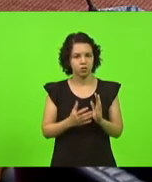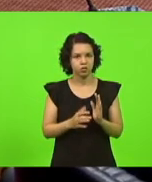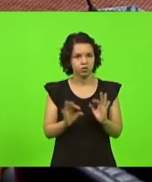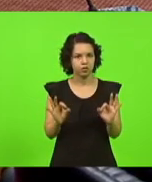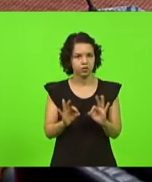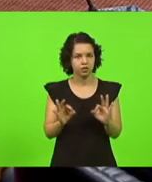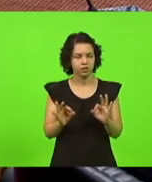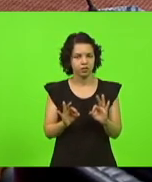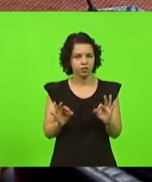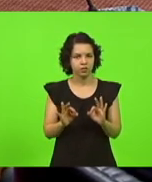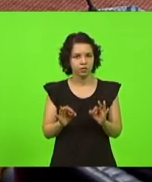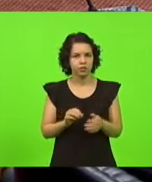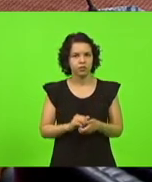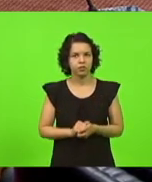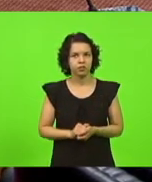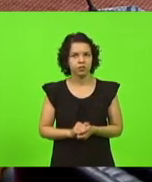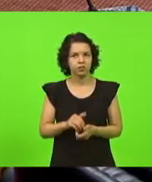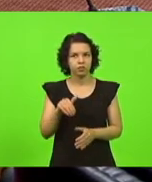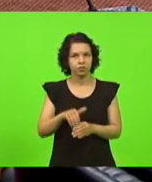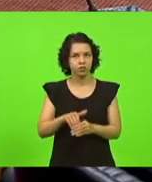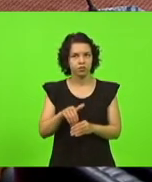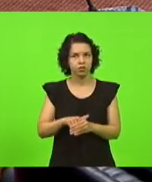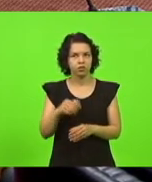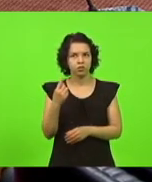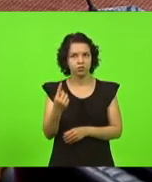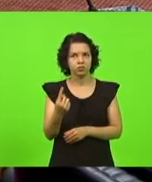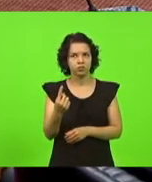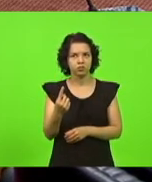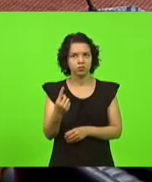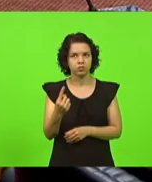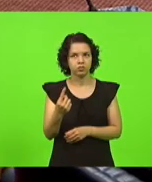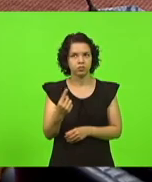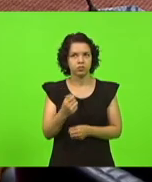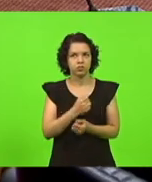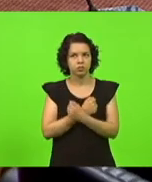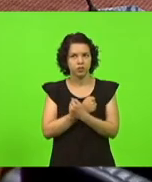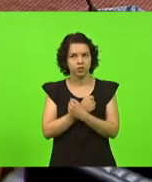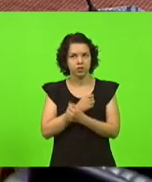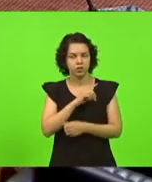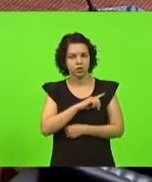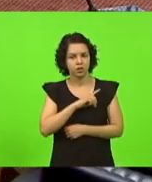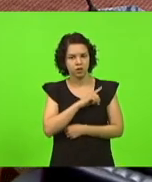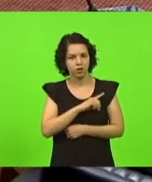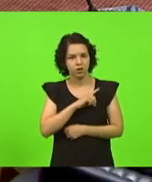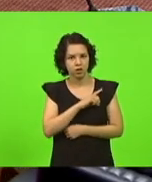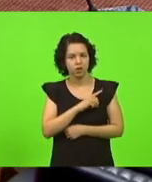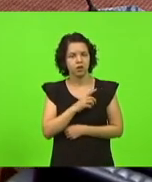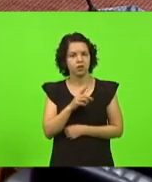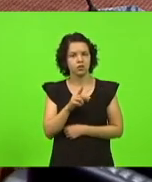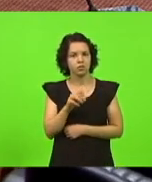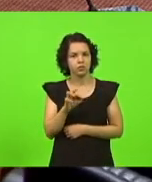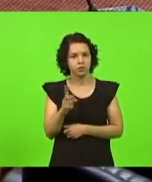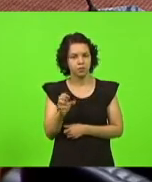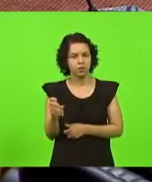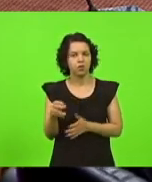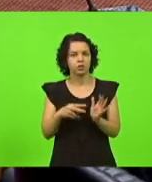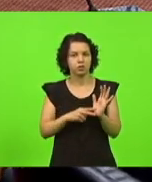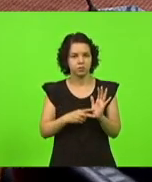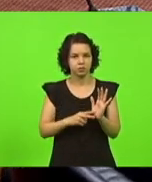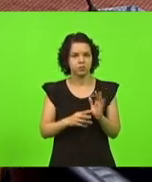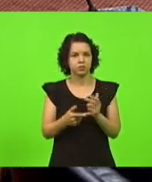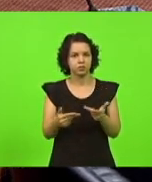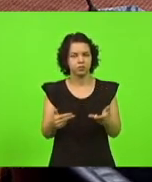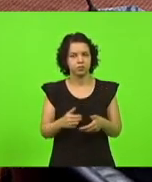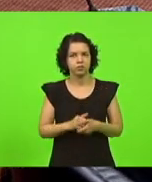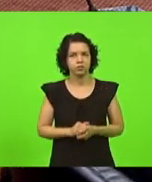bancada do Sem Partido vota 1 também. Um abraço para o delegado Ghisone, para o pessoal do Simpol, da Depol. Encaminhamento de voto da